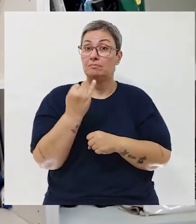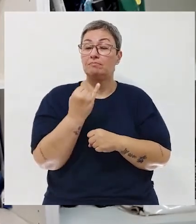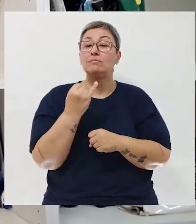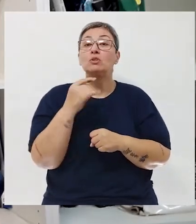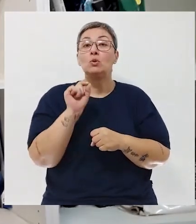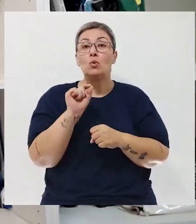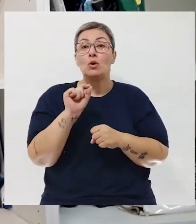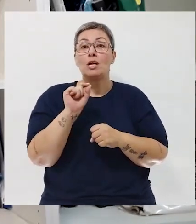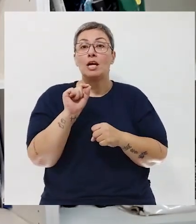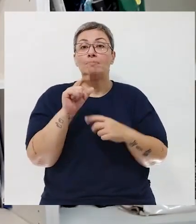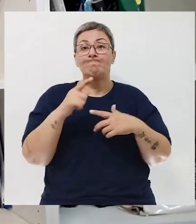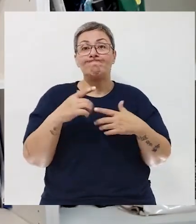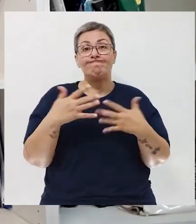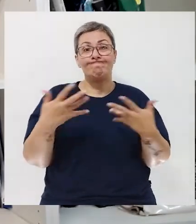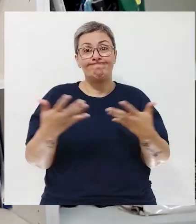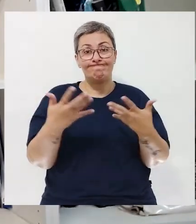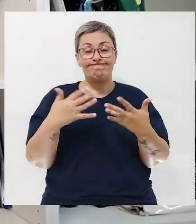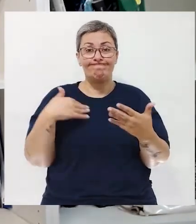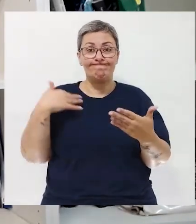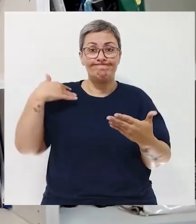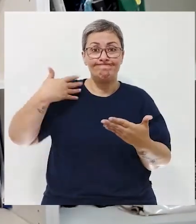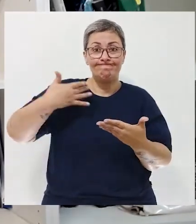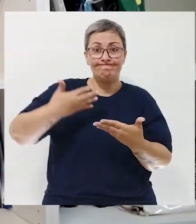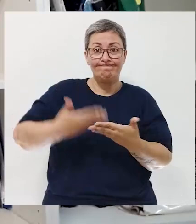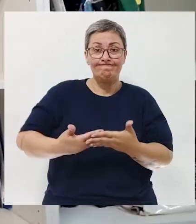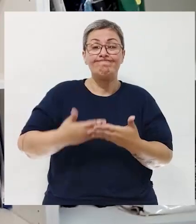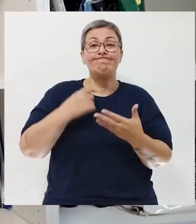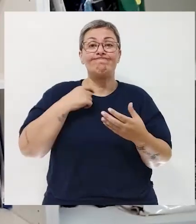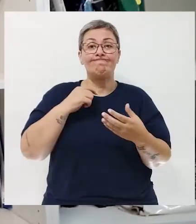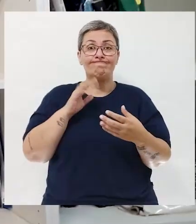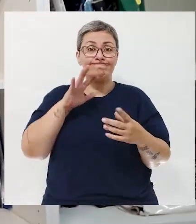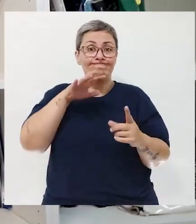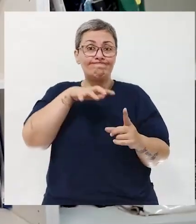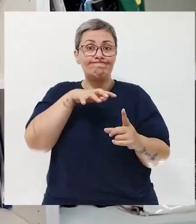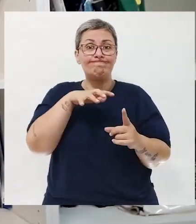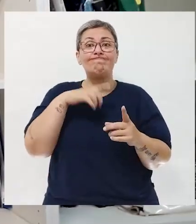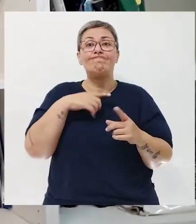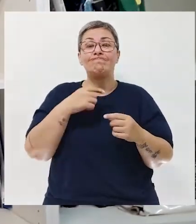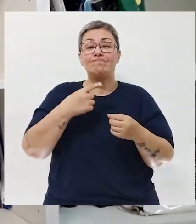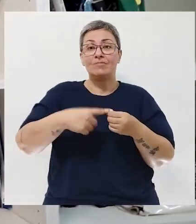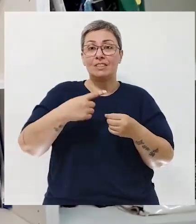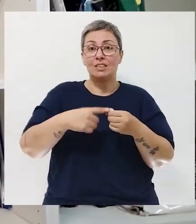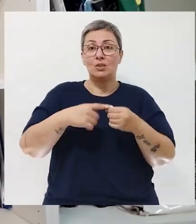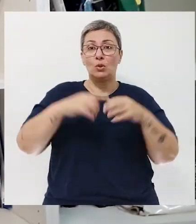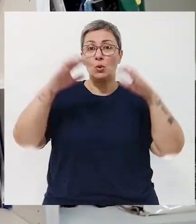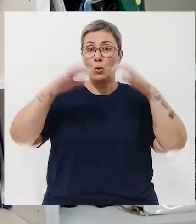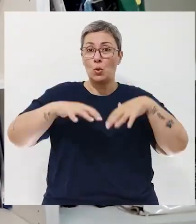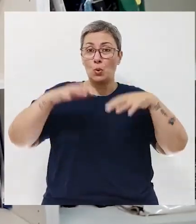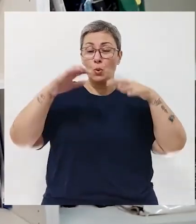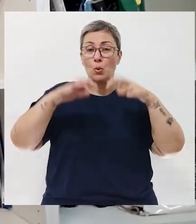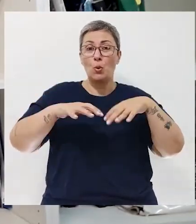isto provoca até hoje, sobre a cidade, quando chove,